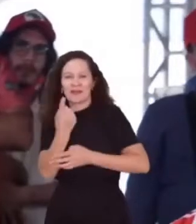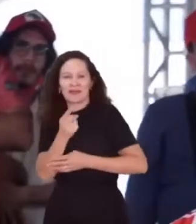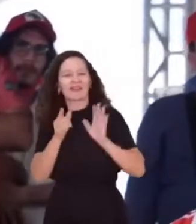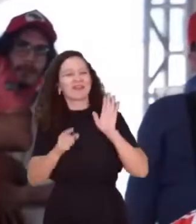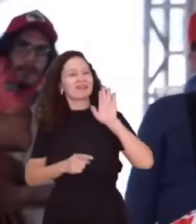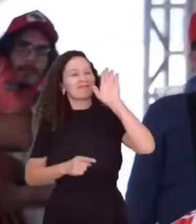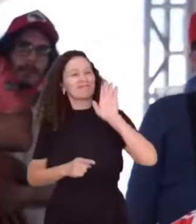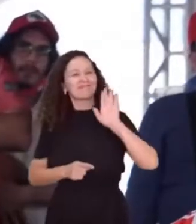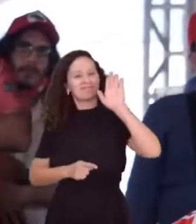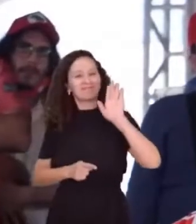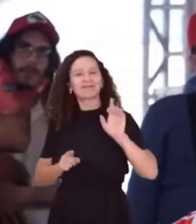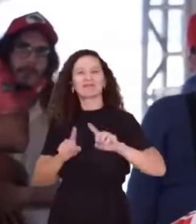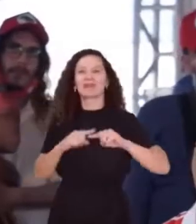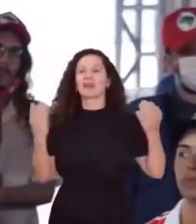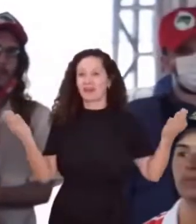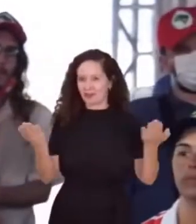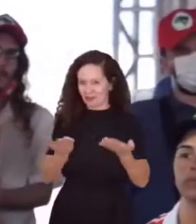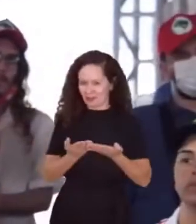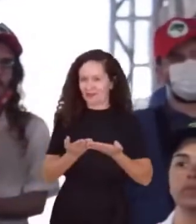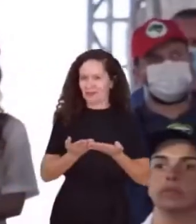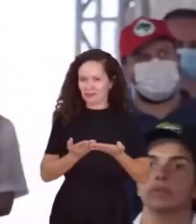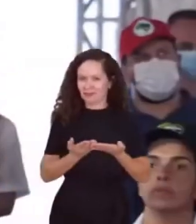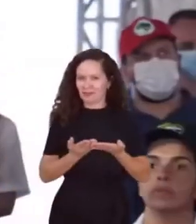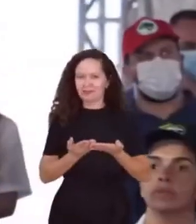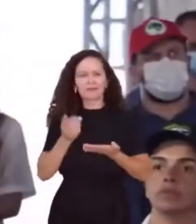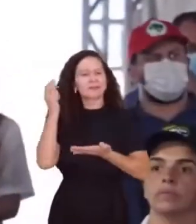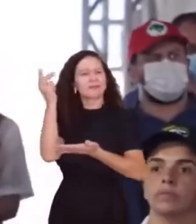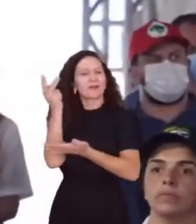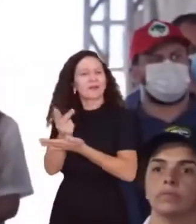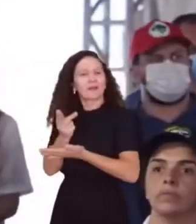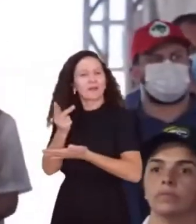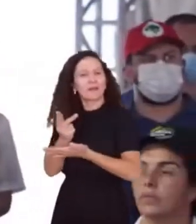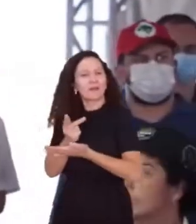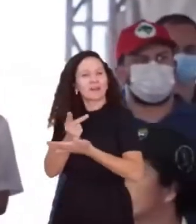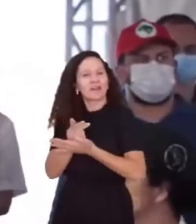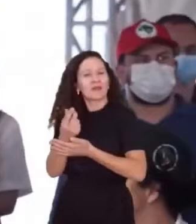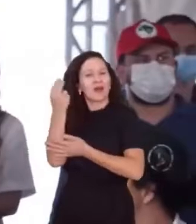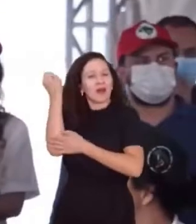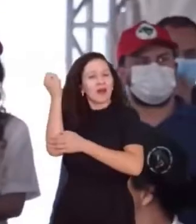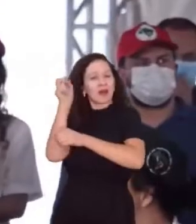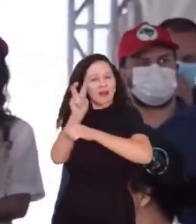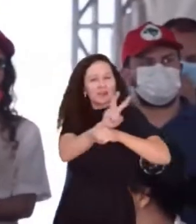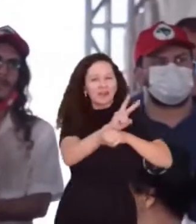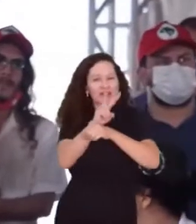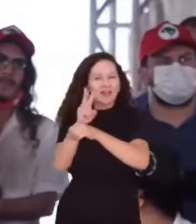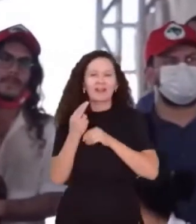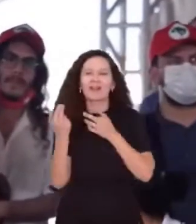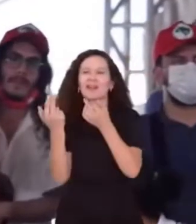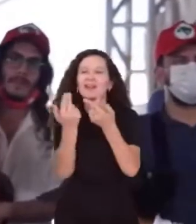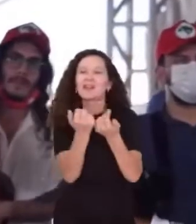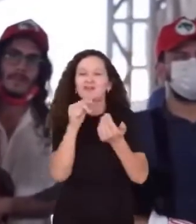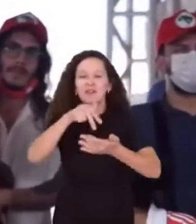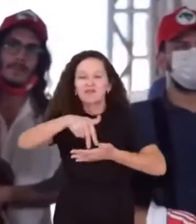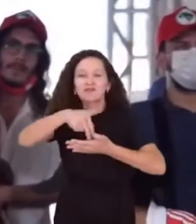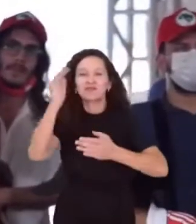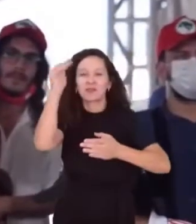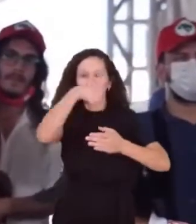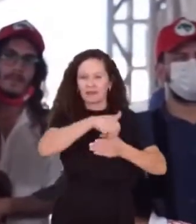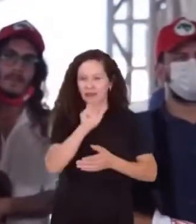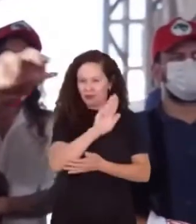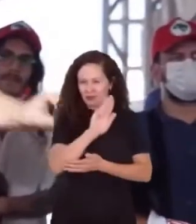agora, a mesma coisa que nós fizemos na vigília, temos que fazer para elegê-lo, que são os